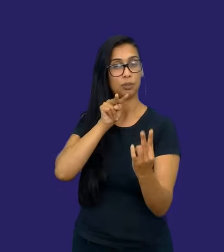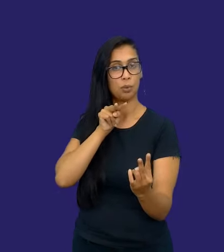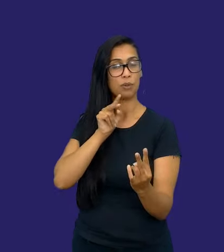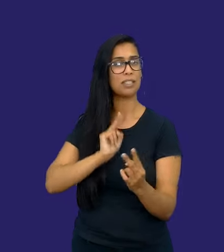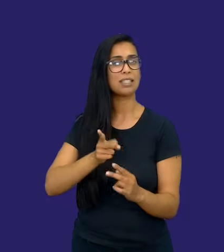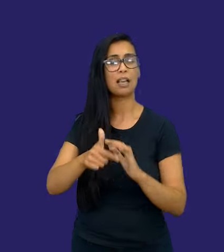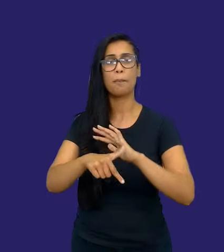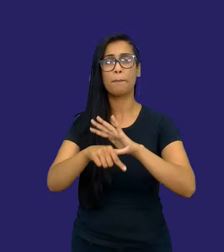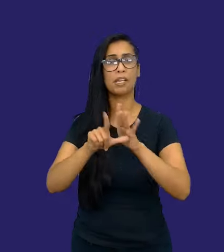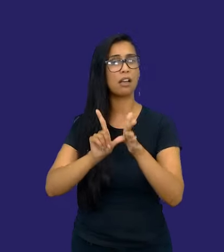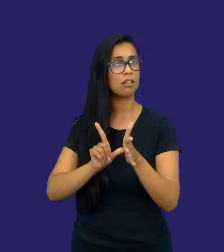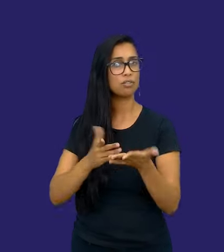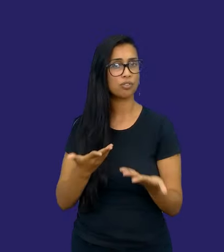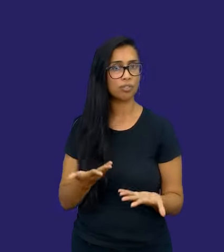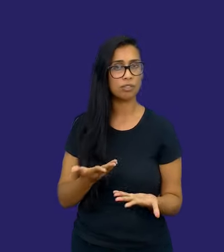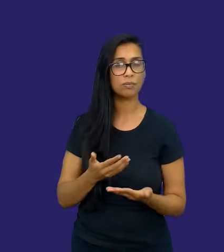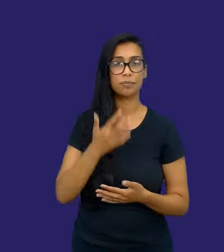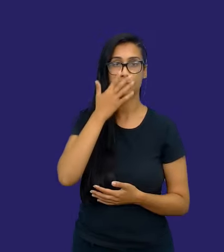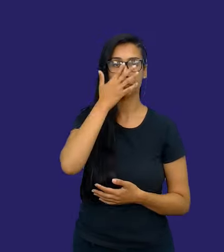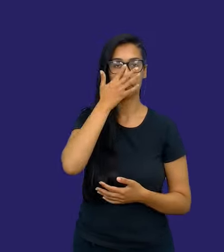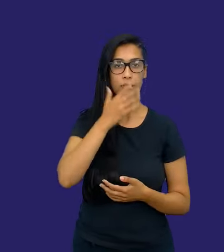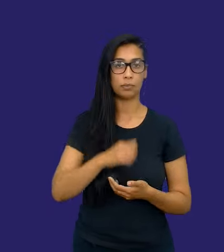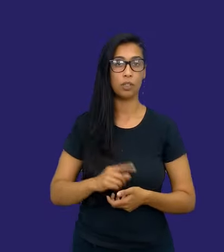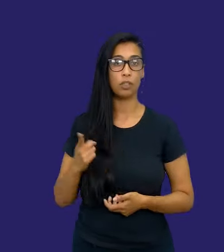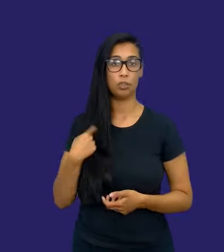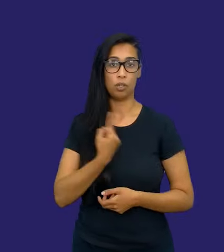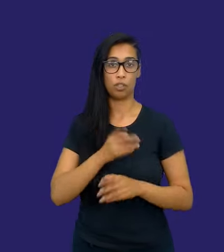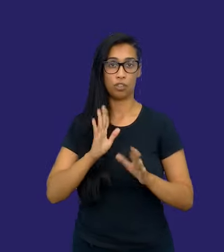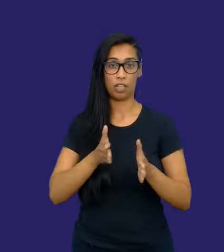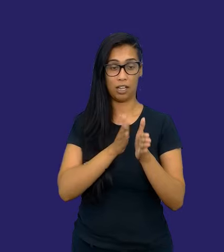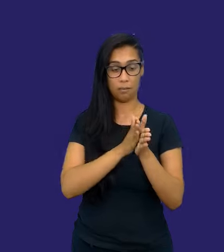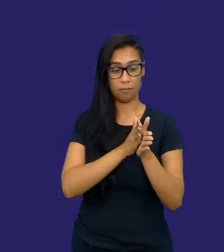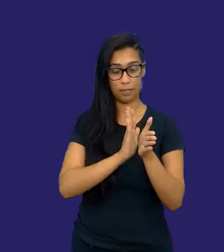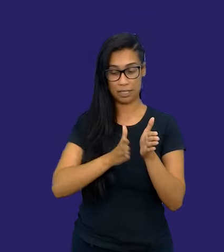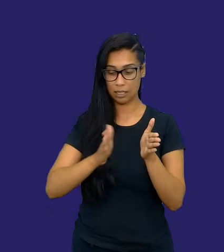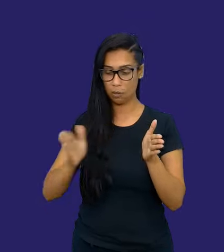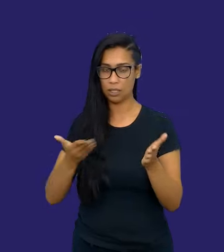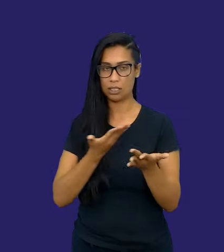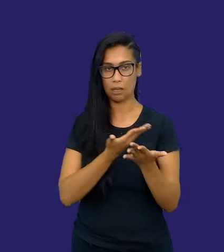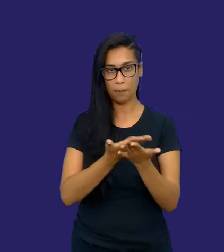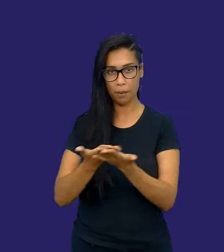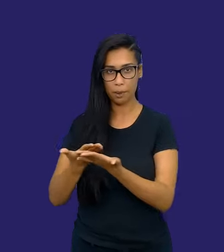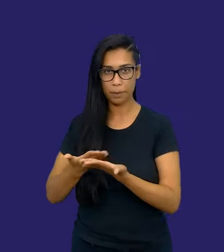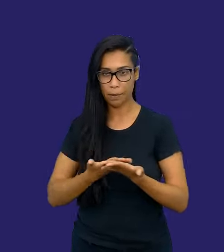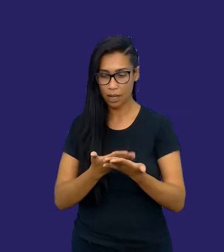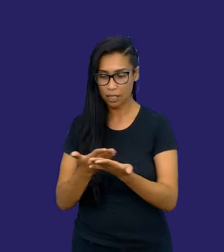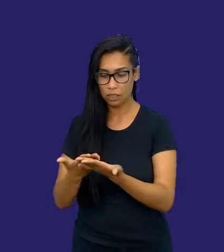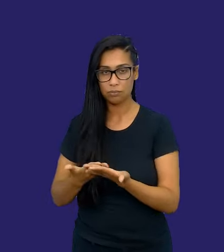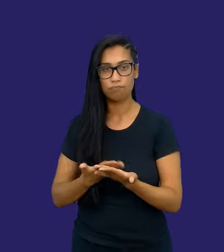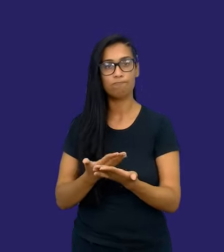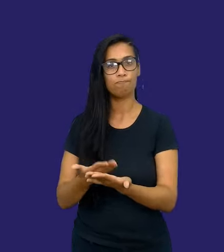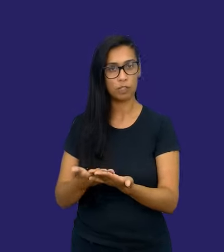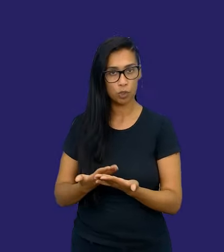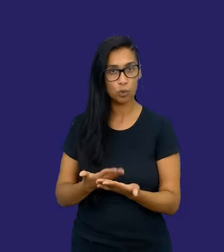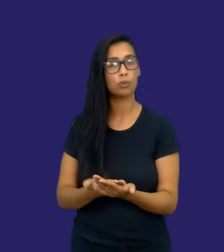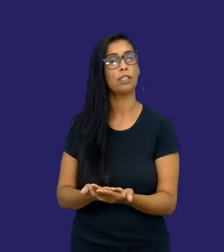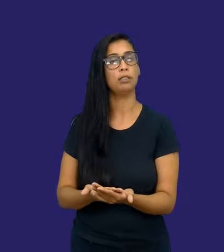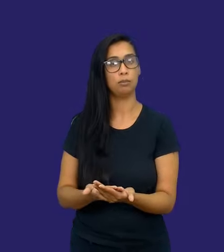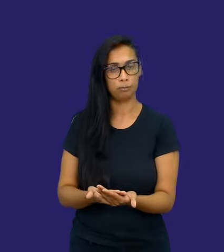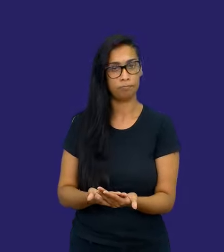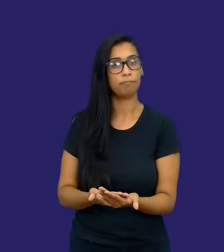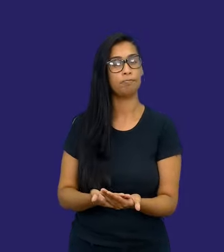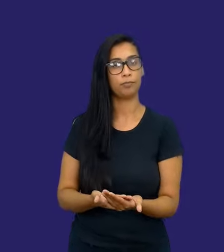antecipadamente, né? Ou seja, nós estamos estudando uma sequência que vocês ainda não estão desenvolvendo aí o trabalho em sala de aula. E